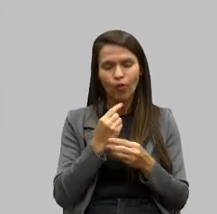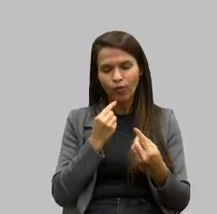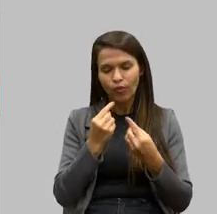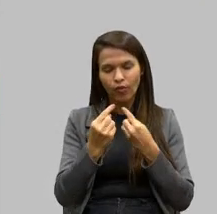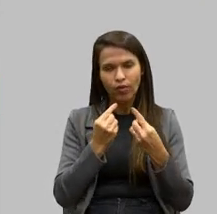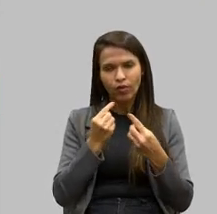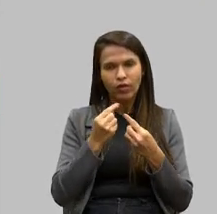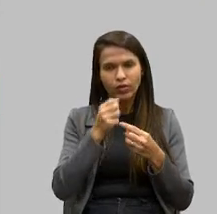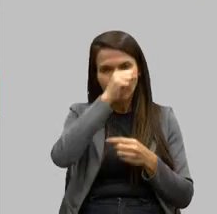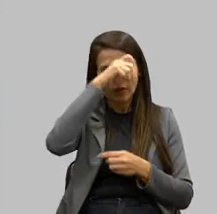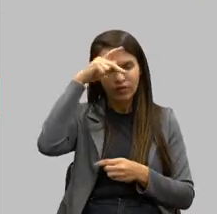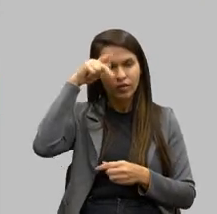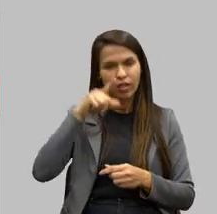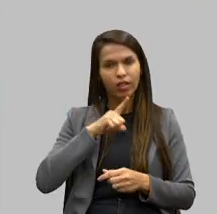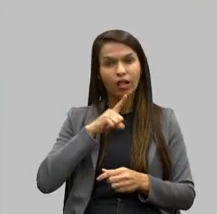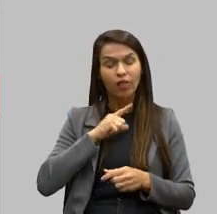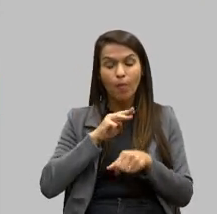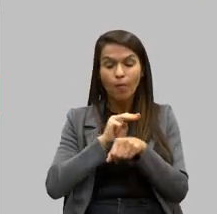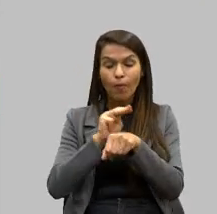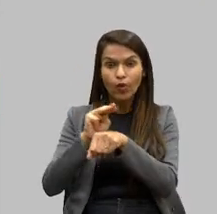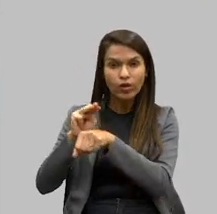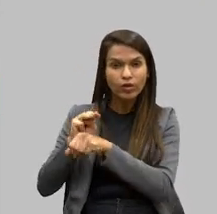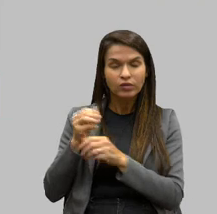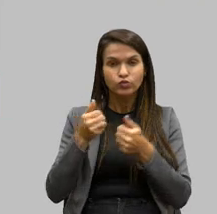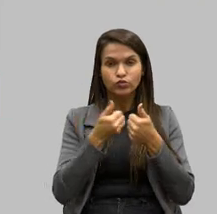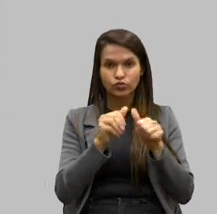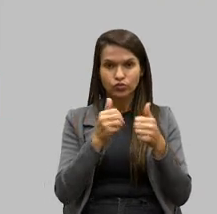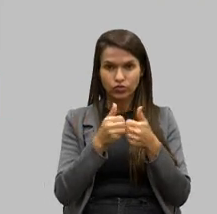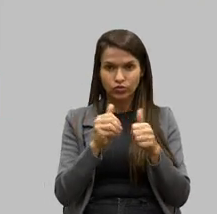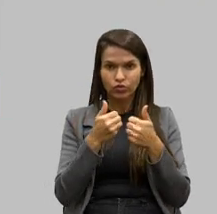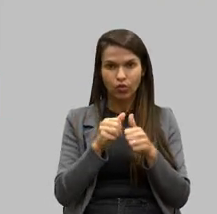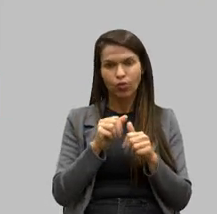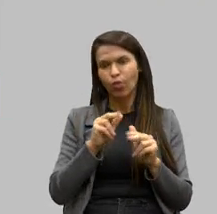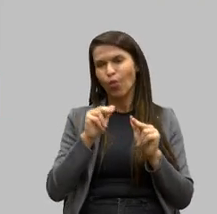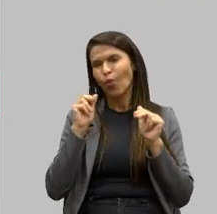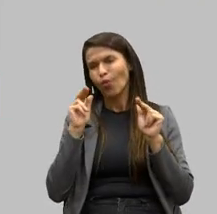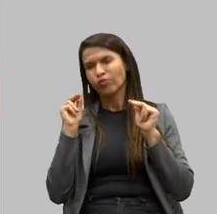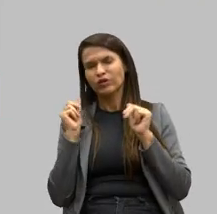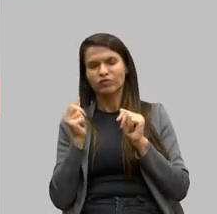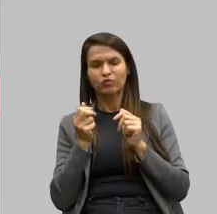prefeituras para que nós tenhamos monitor nos ônibus, coisa que nunca foi olhada.